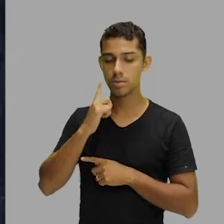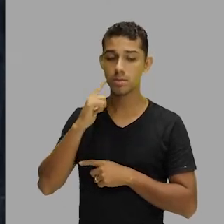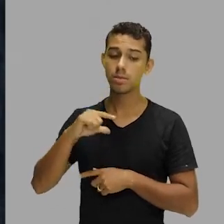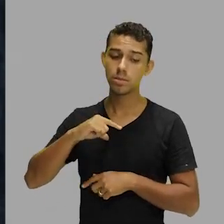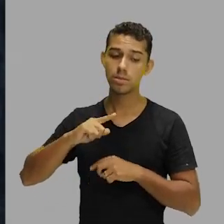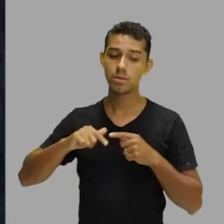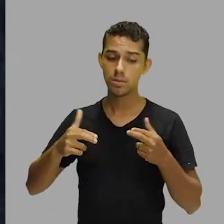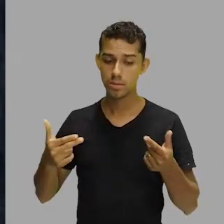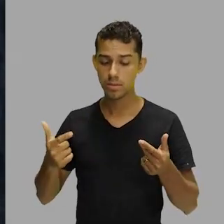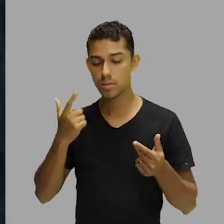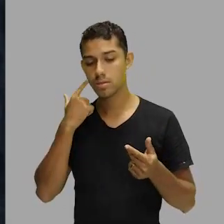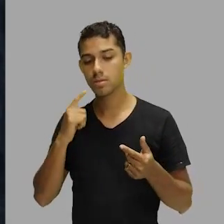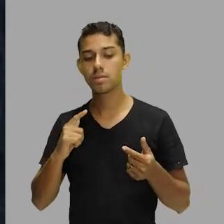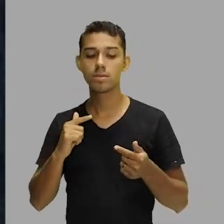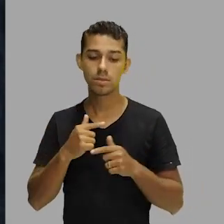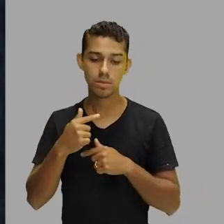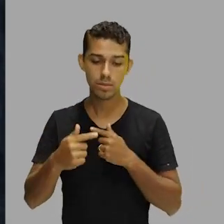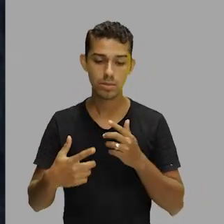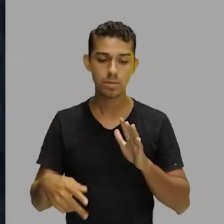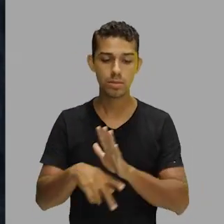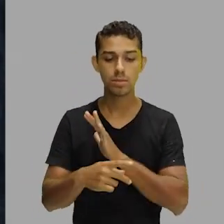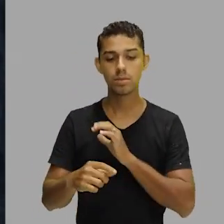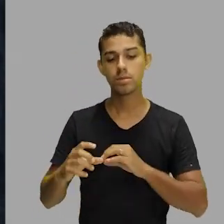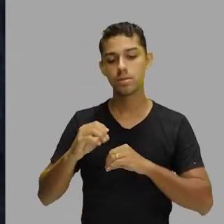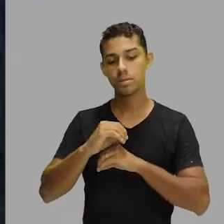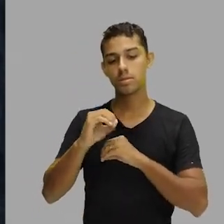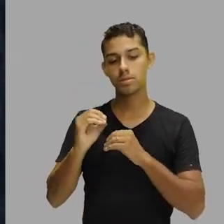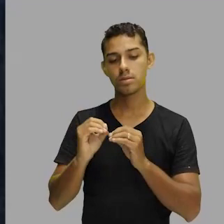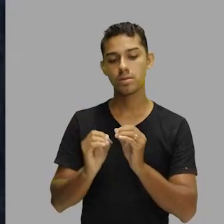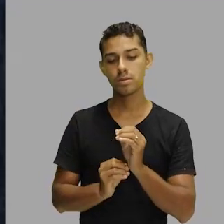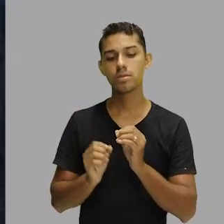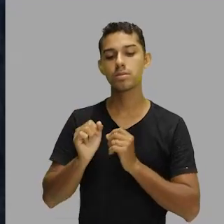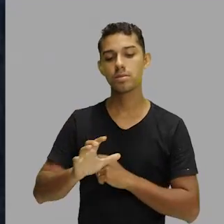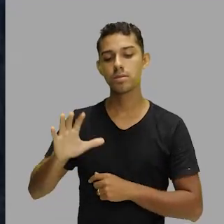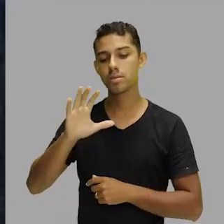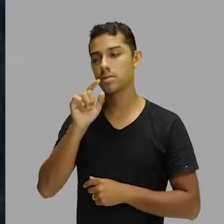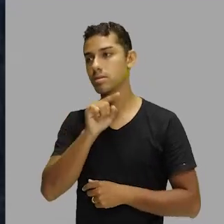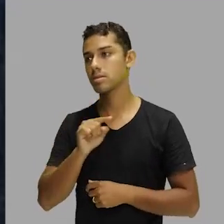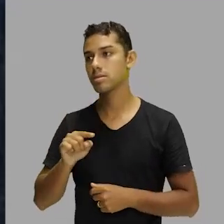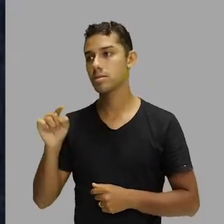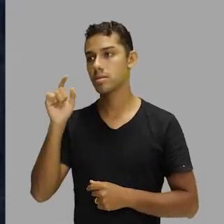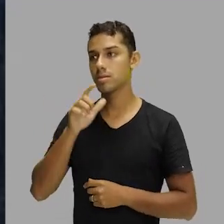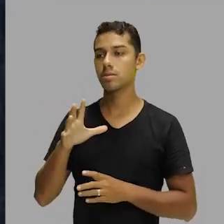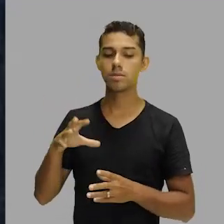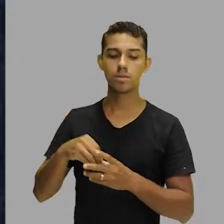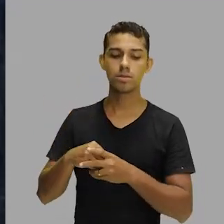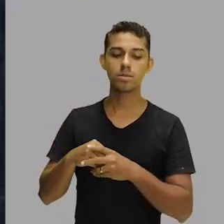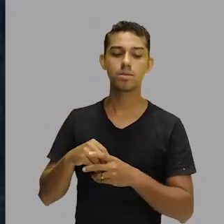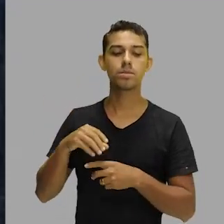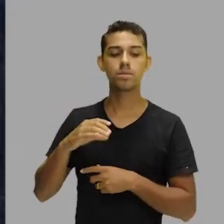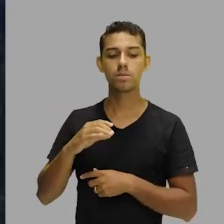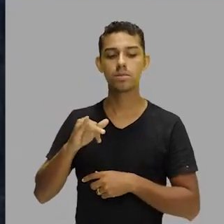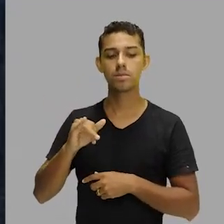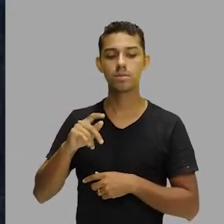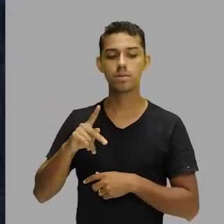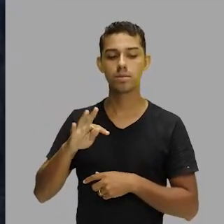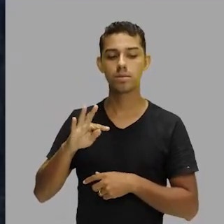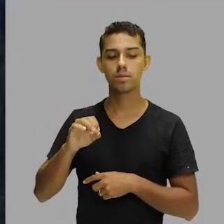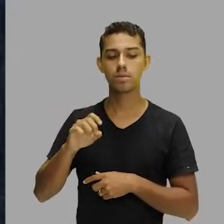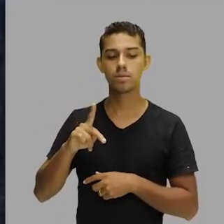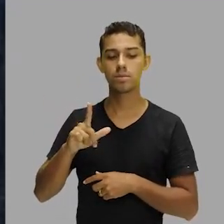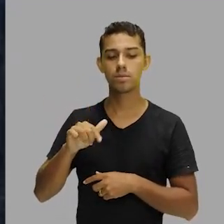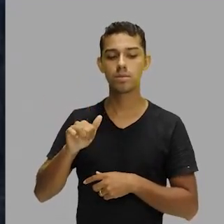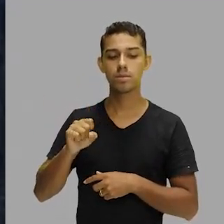ali disperso, uma molécula de DNA circular que fica disperso no citoplasma. Não existe